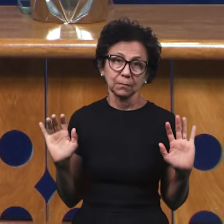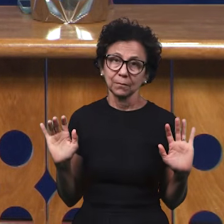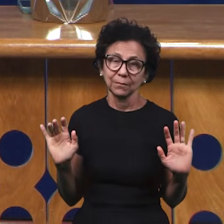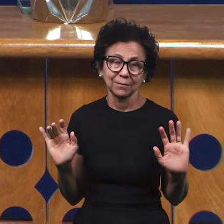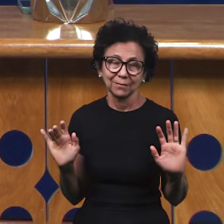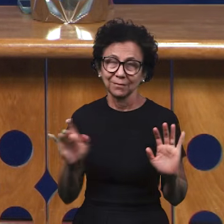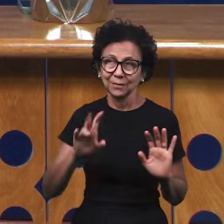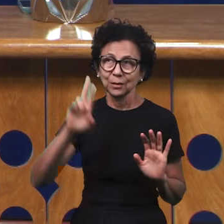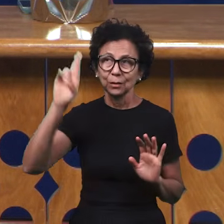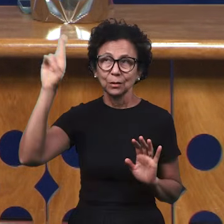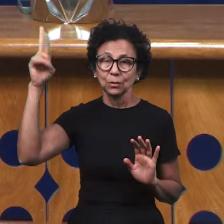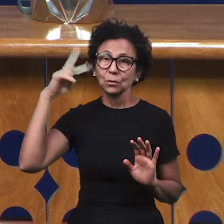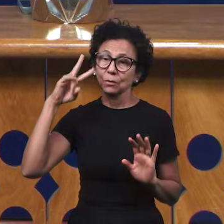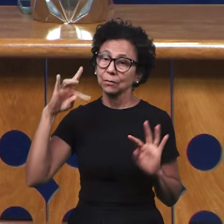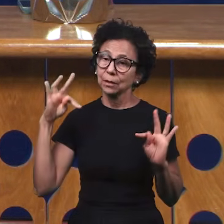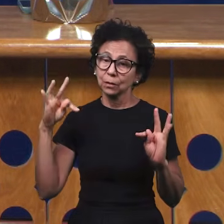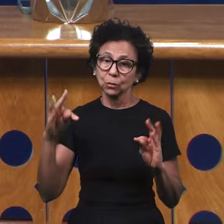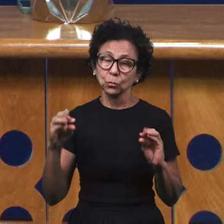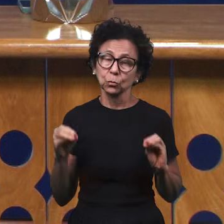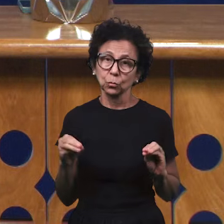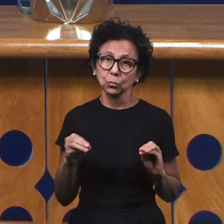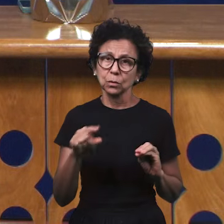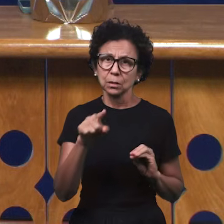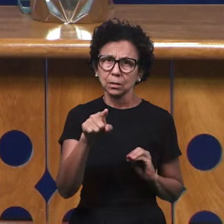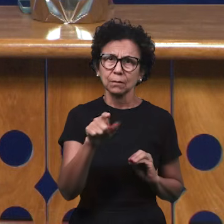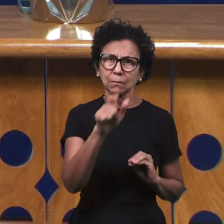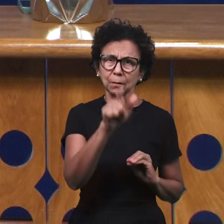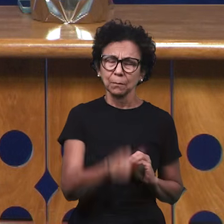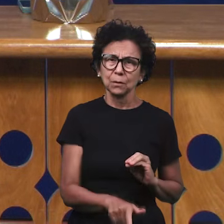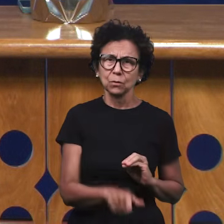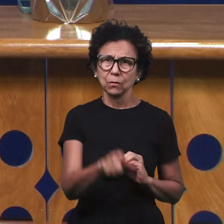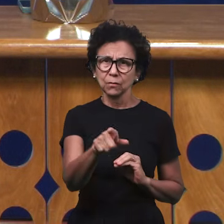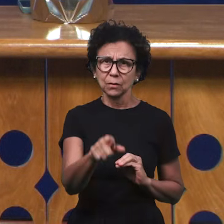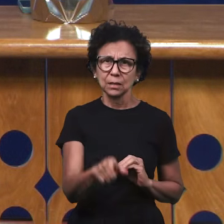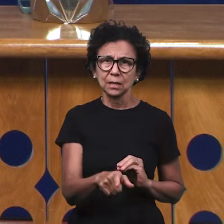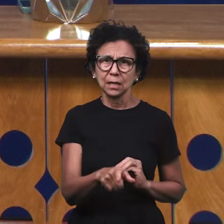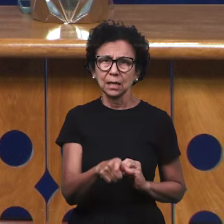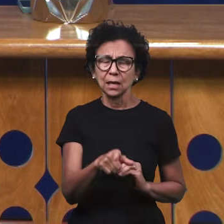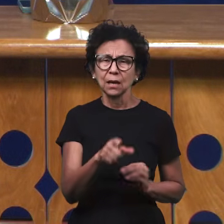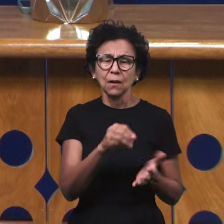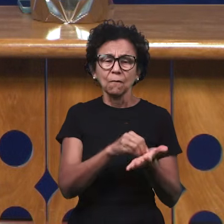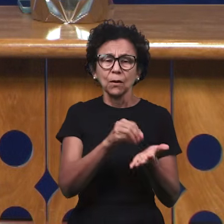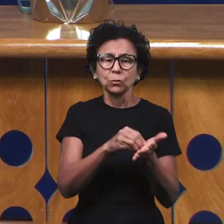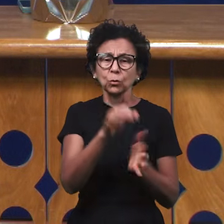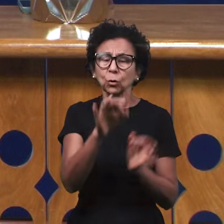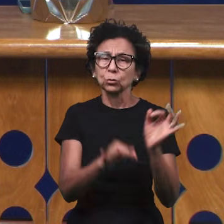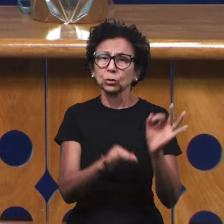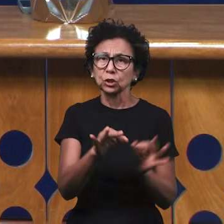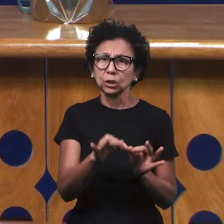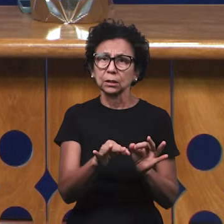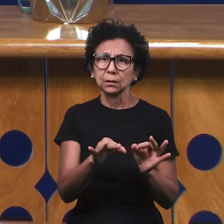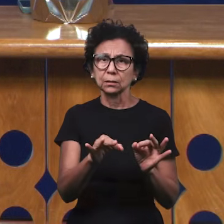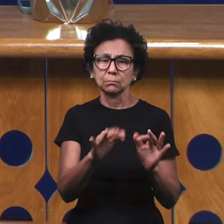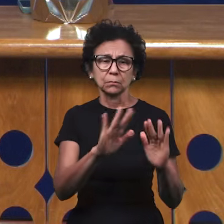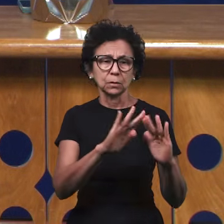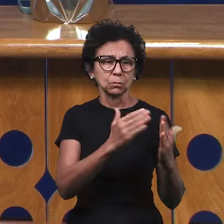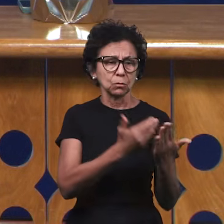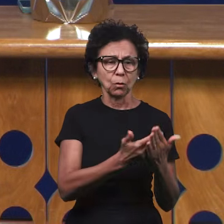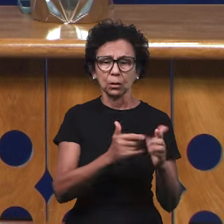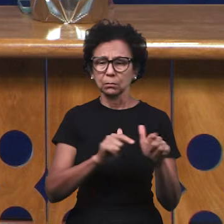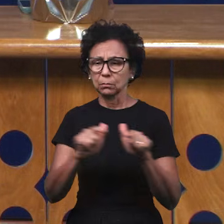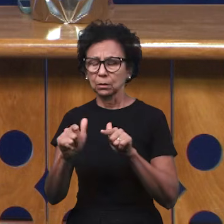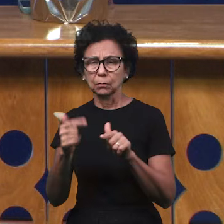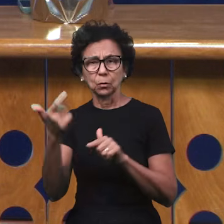nossa conta. Então, se a injustiça está acontecendo no ambiente de trabalho, até mesmo no ambiente escolar, seja em qualquer ambiente que